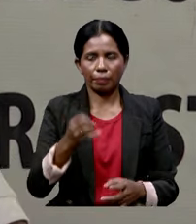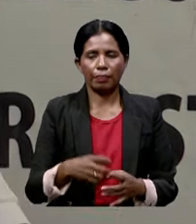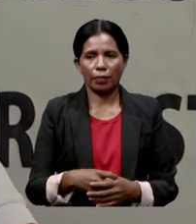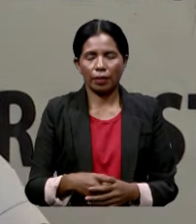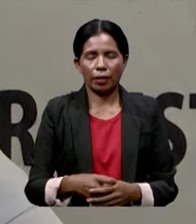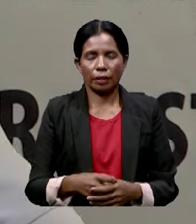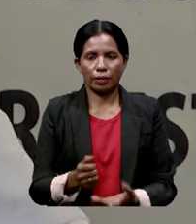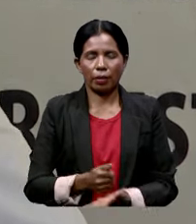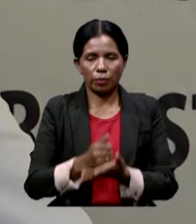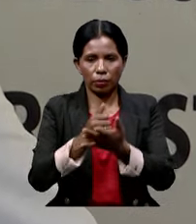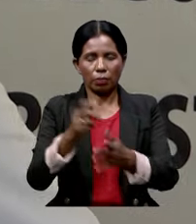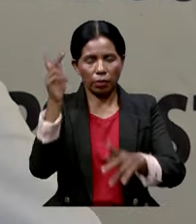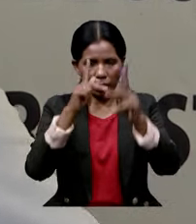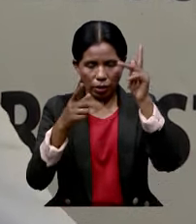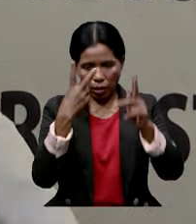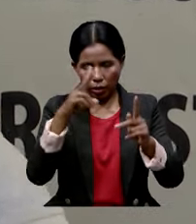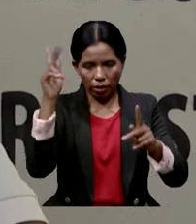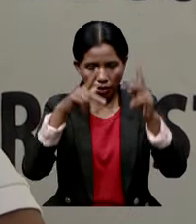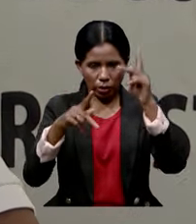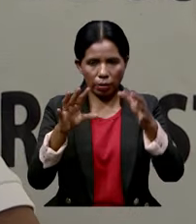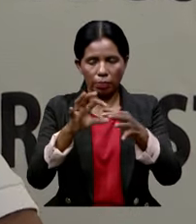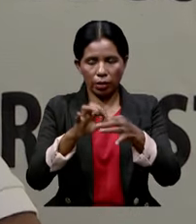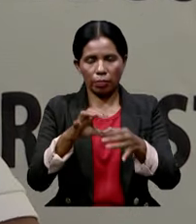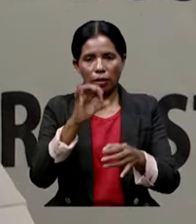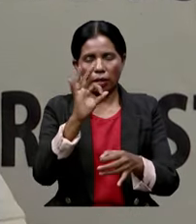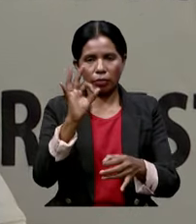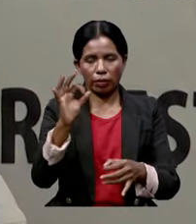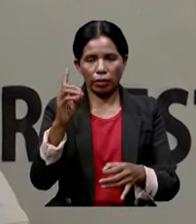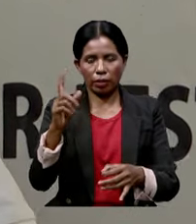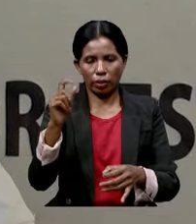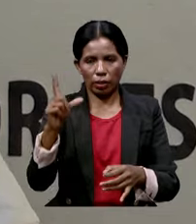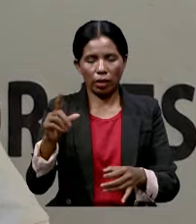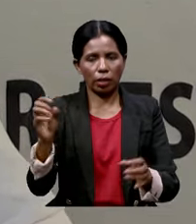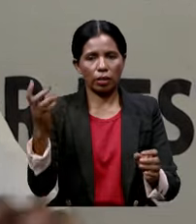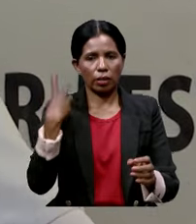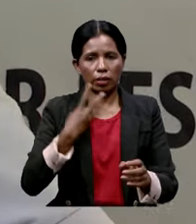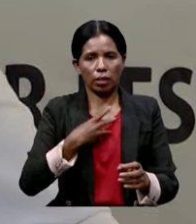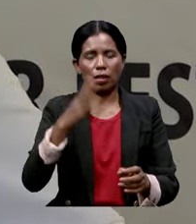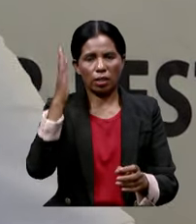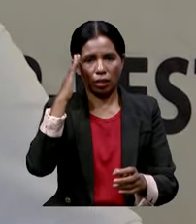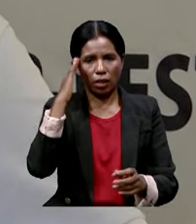a tomar também caso membro do FFTL de desconfiança